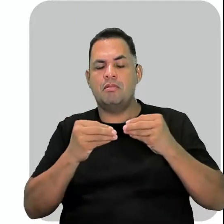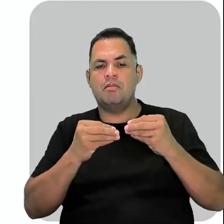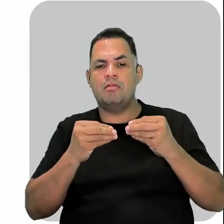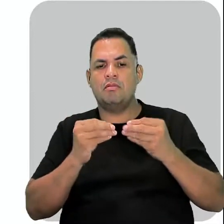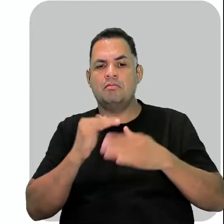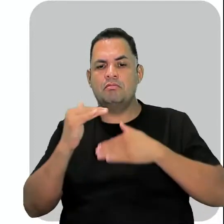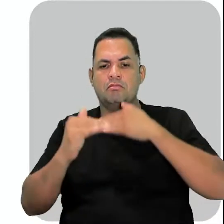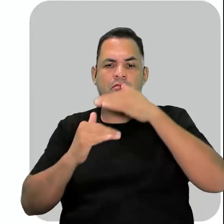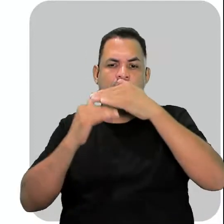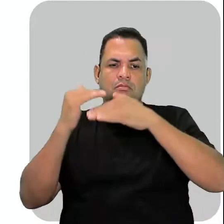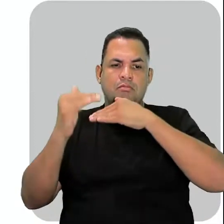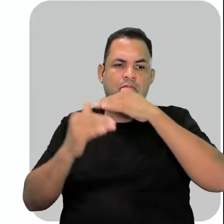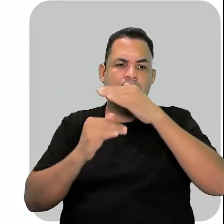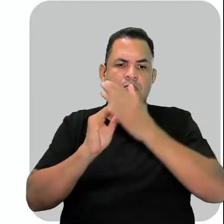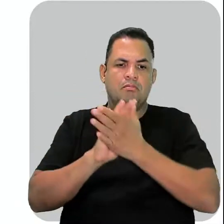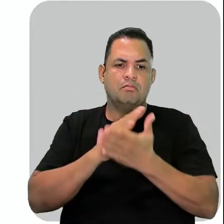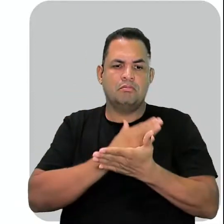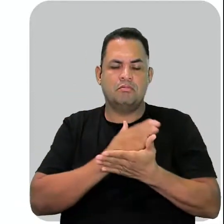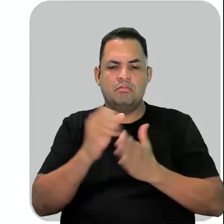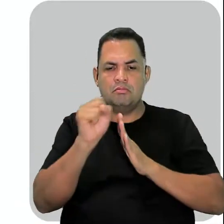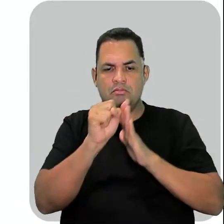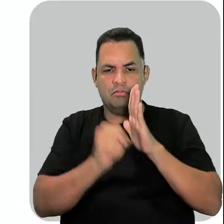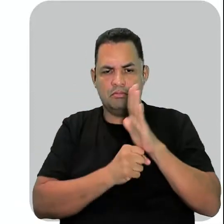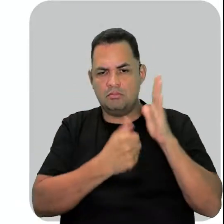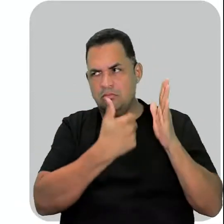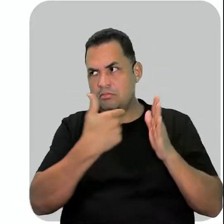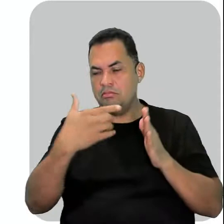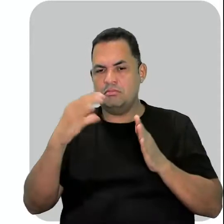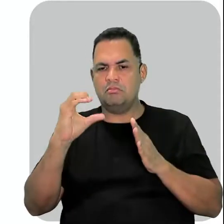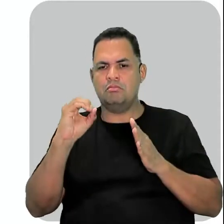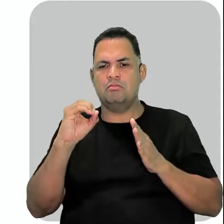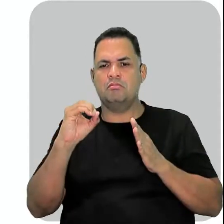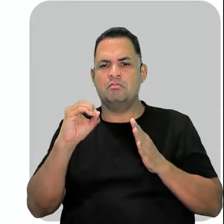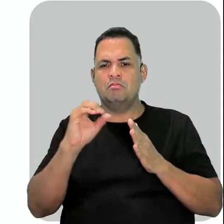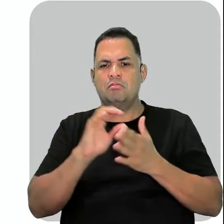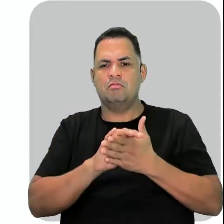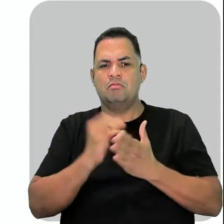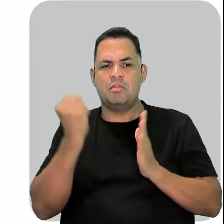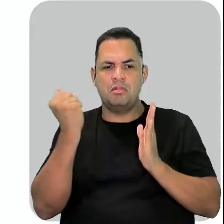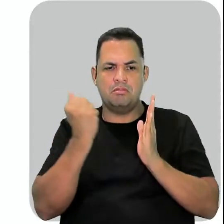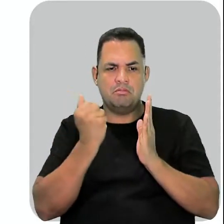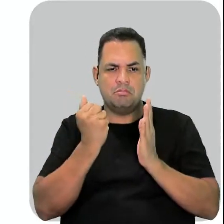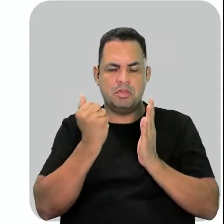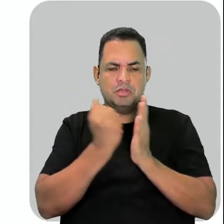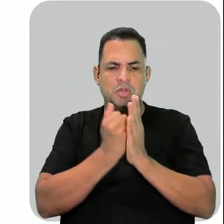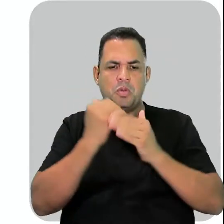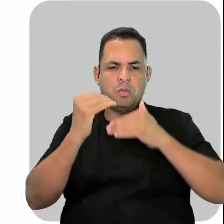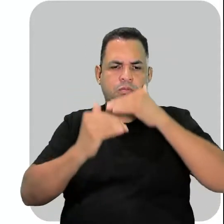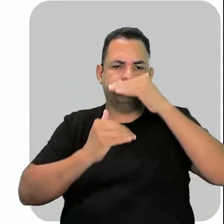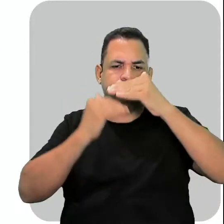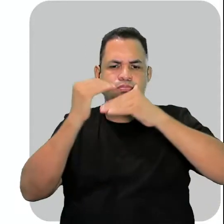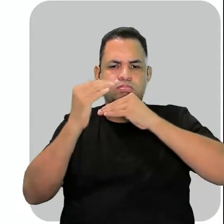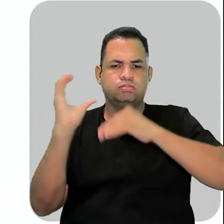foi desenvolvido no início do século XX e registrou um desenvolvimento acelerado